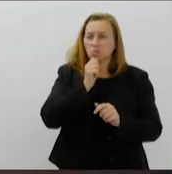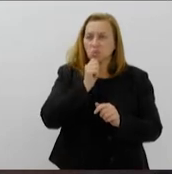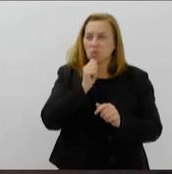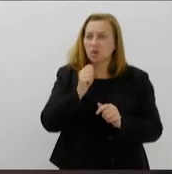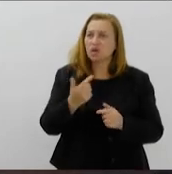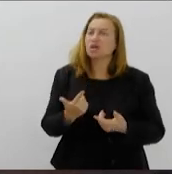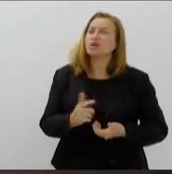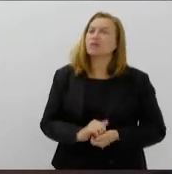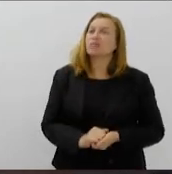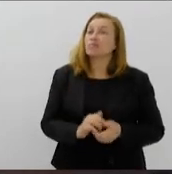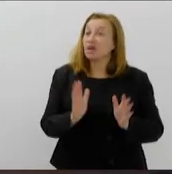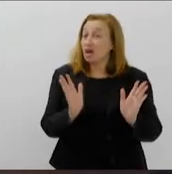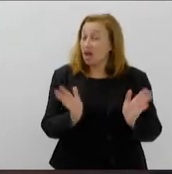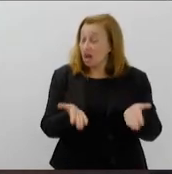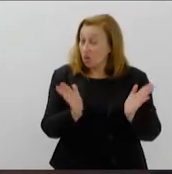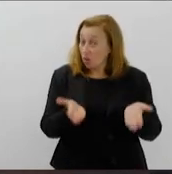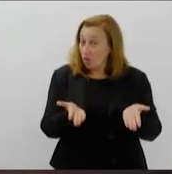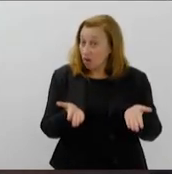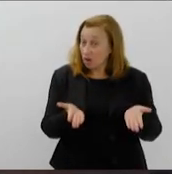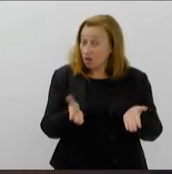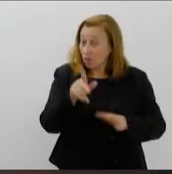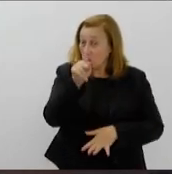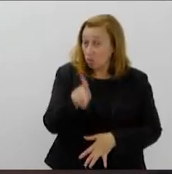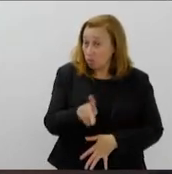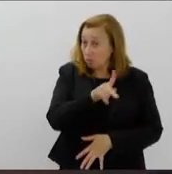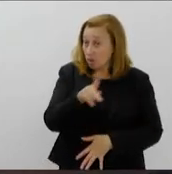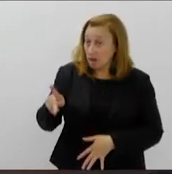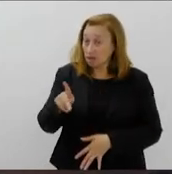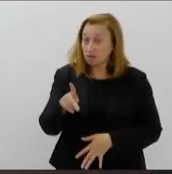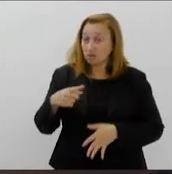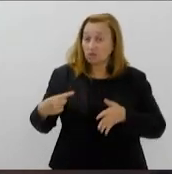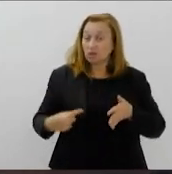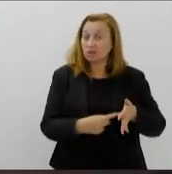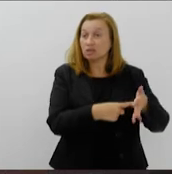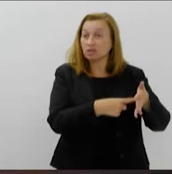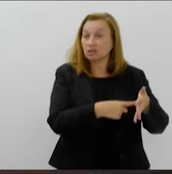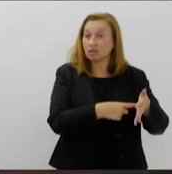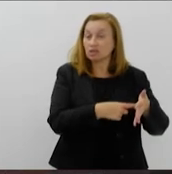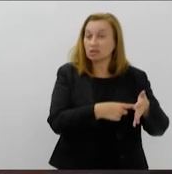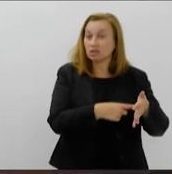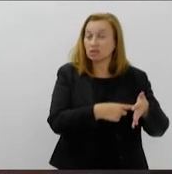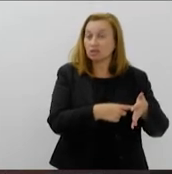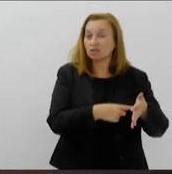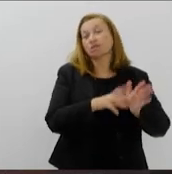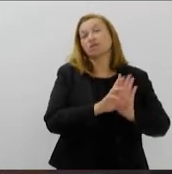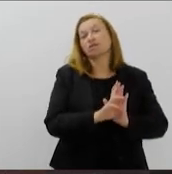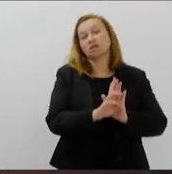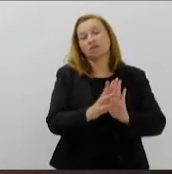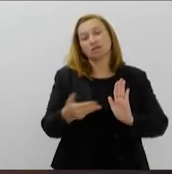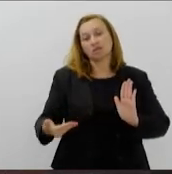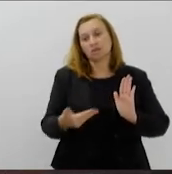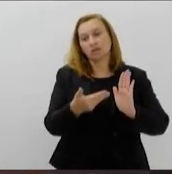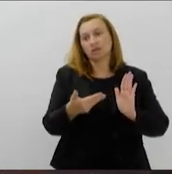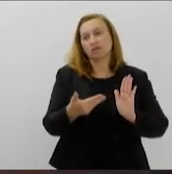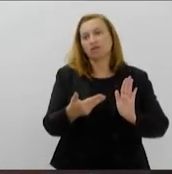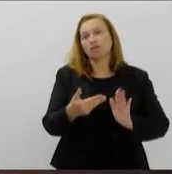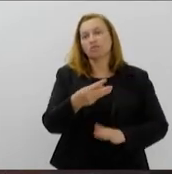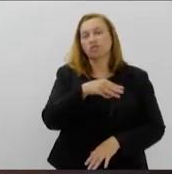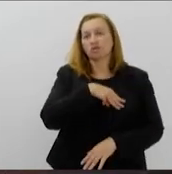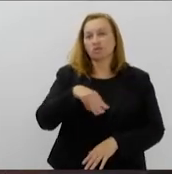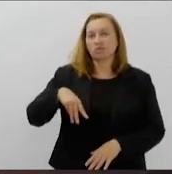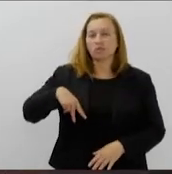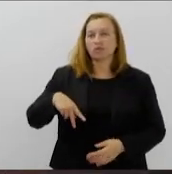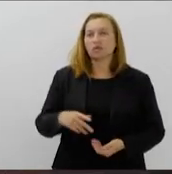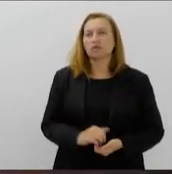tenha sido agora recentemente denunciado por esta representante do Ministério Público.